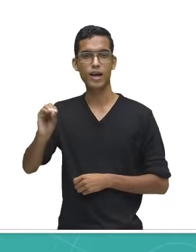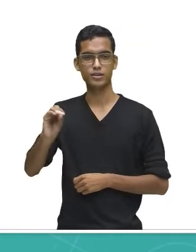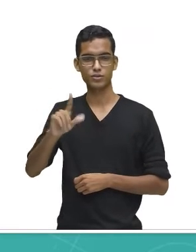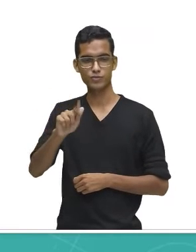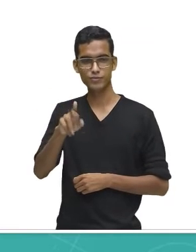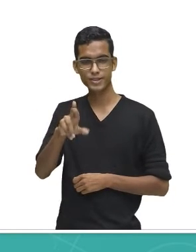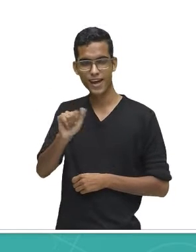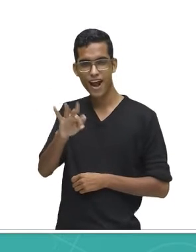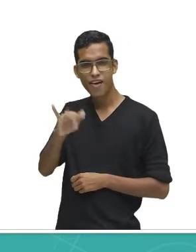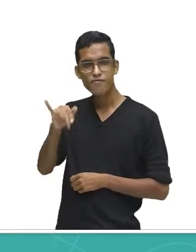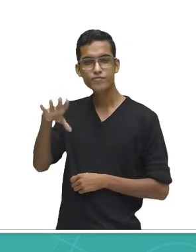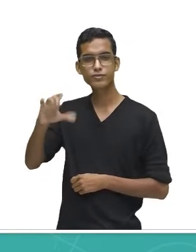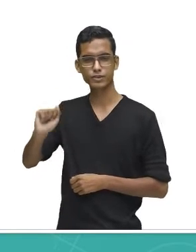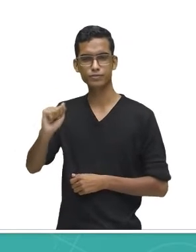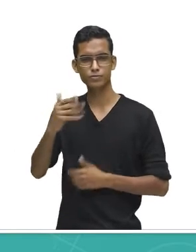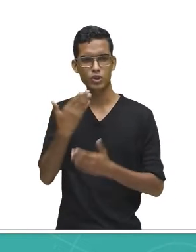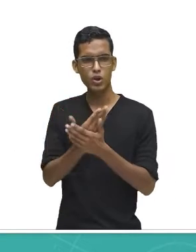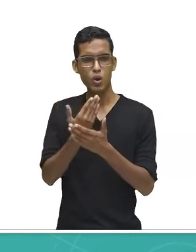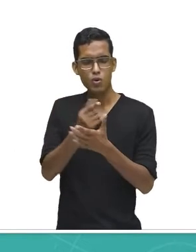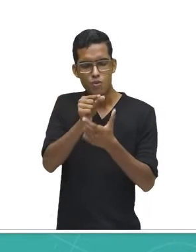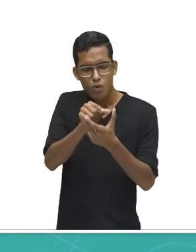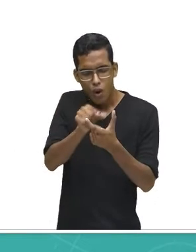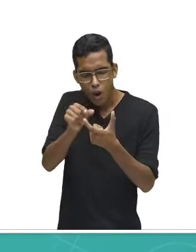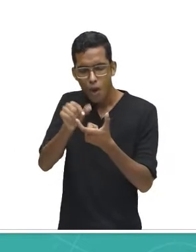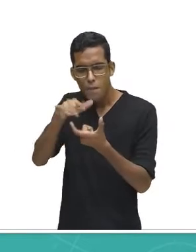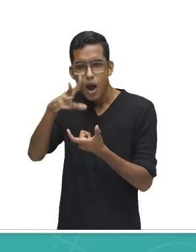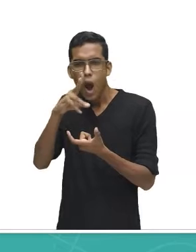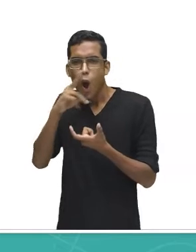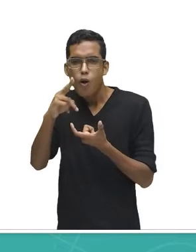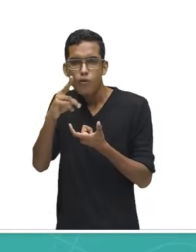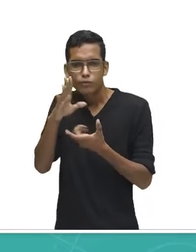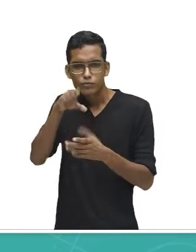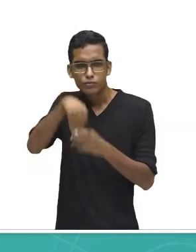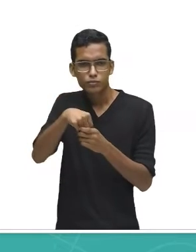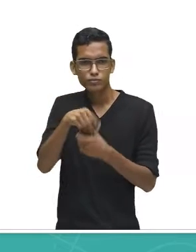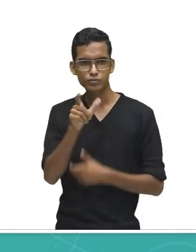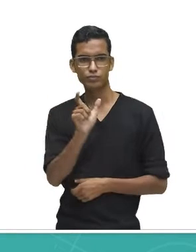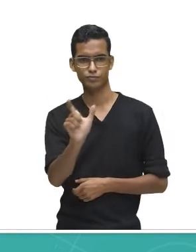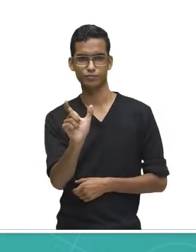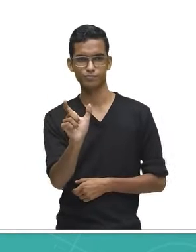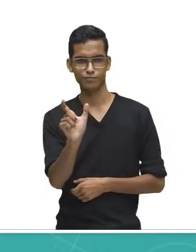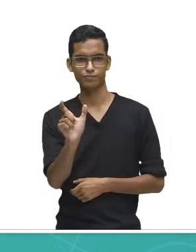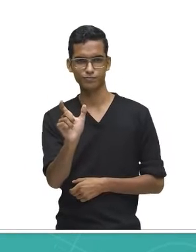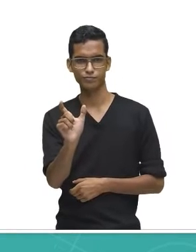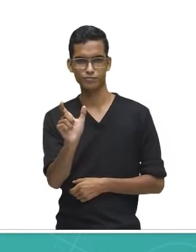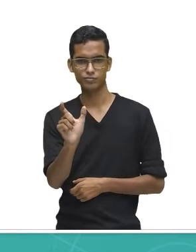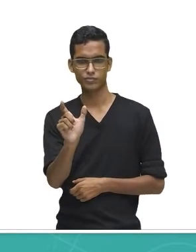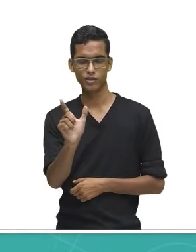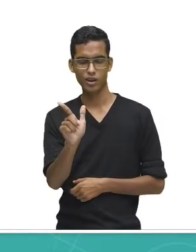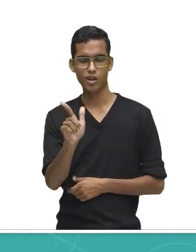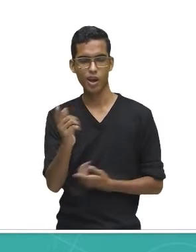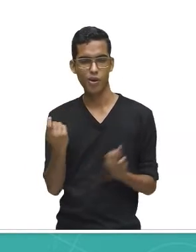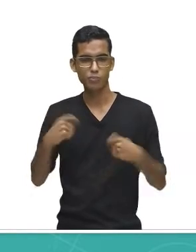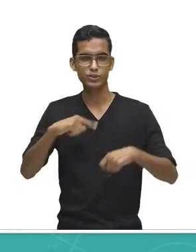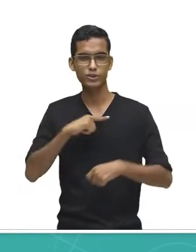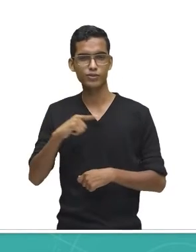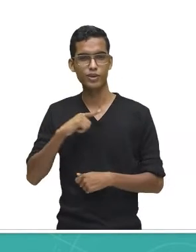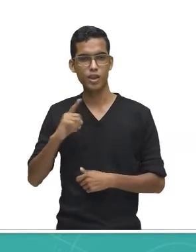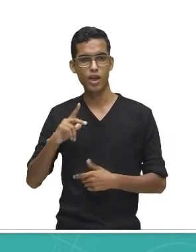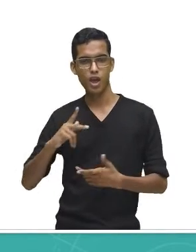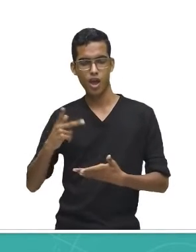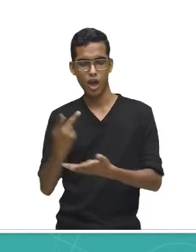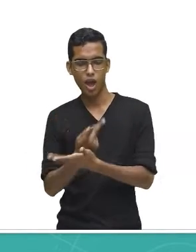palavras. E quando isso não acontece, há erro de pronúncia ou de escrita, ela